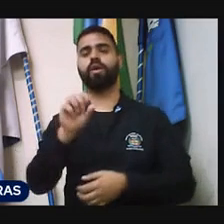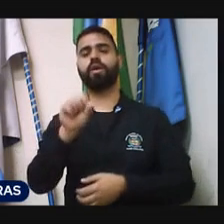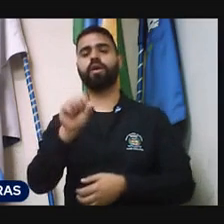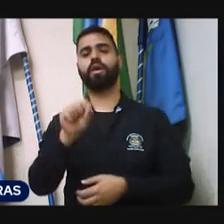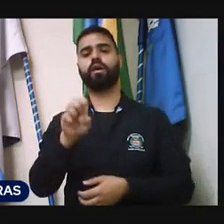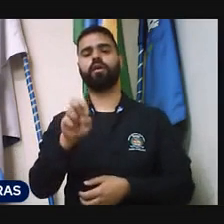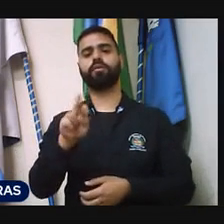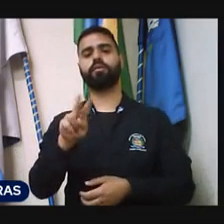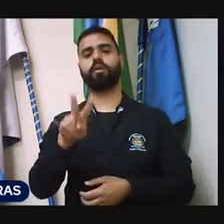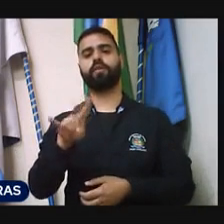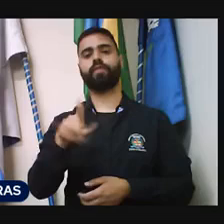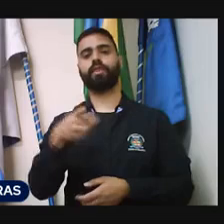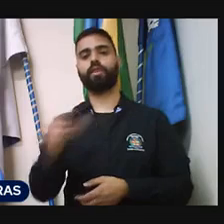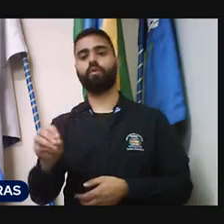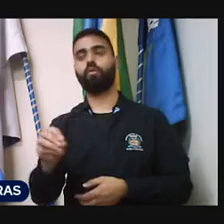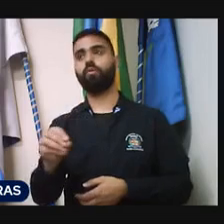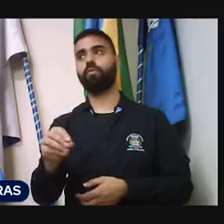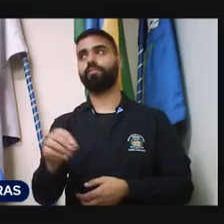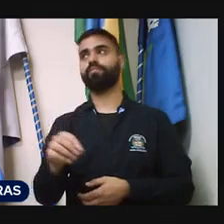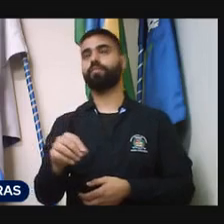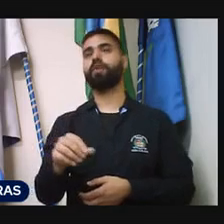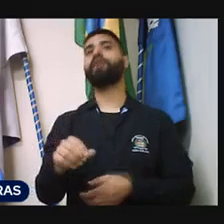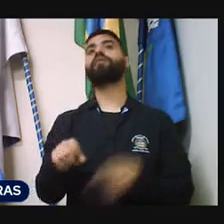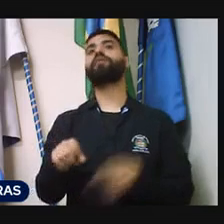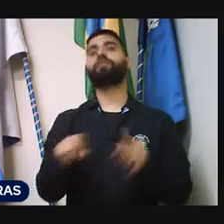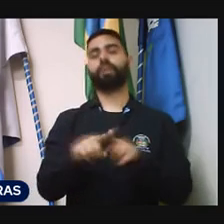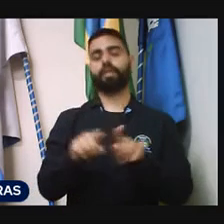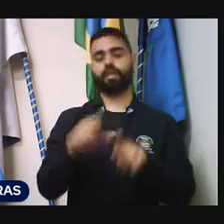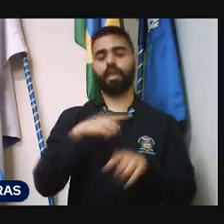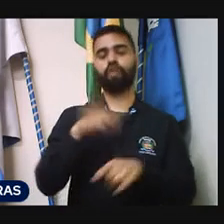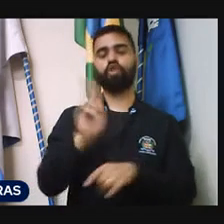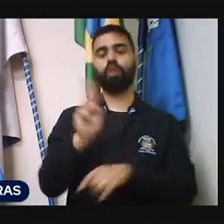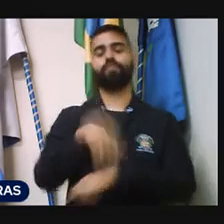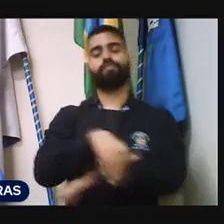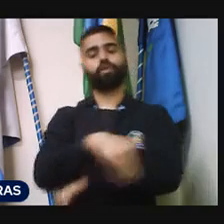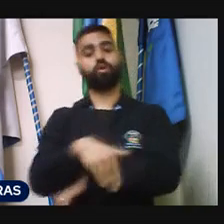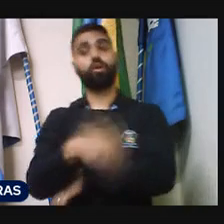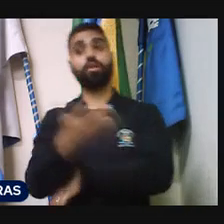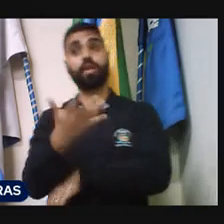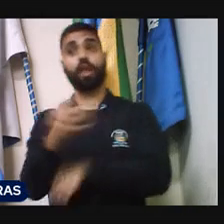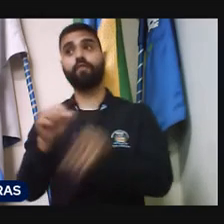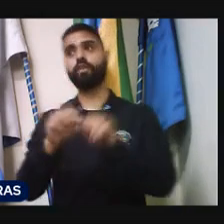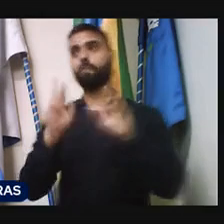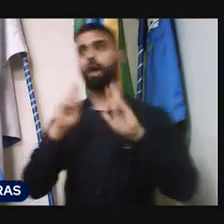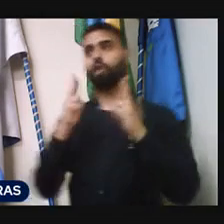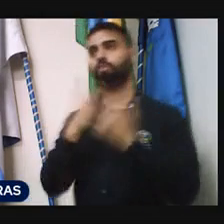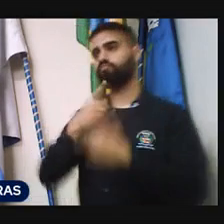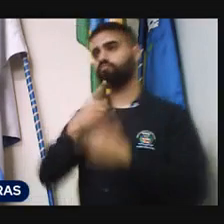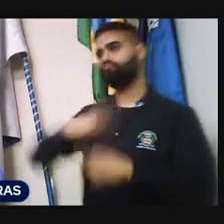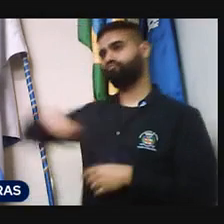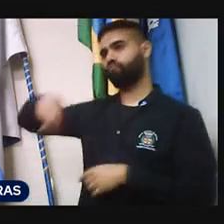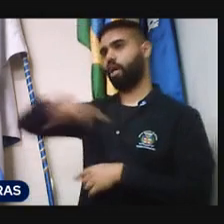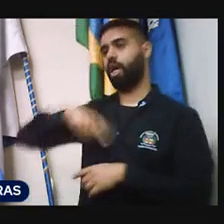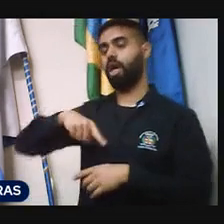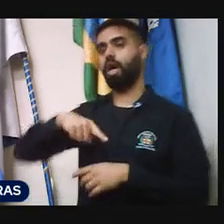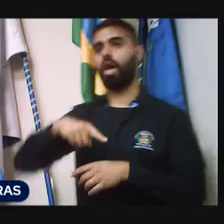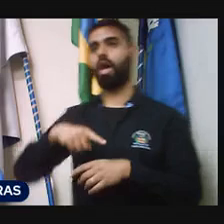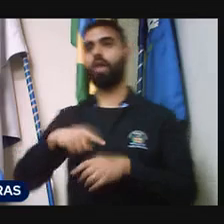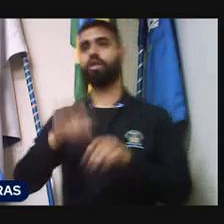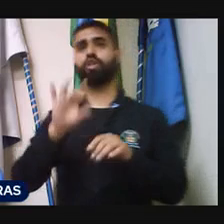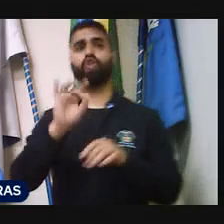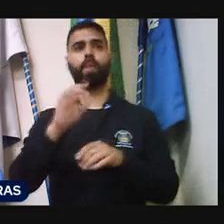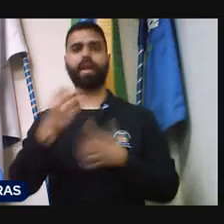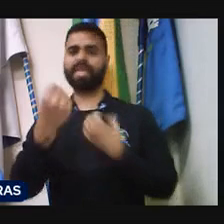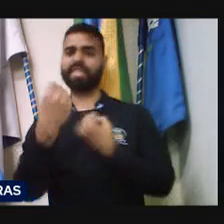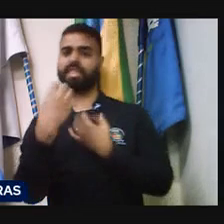de Pedestre colocaram com o nome de rua então eles querem fazer uma reunião conosco Justamente não